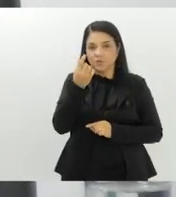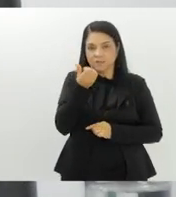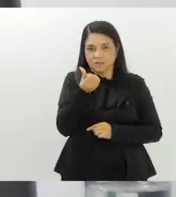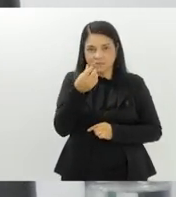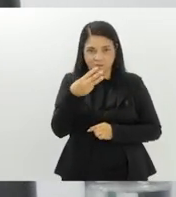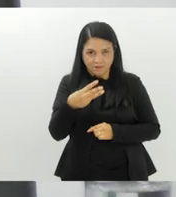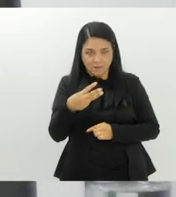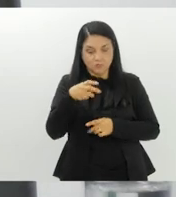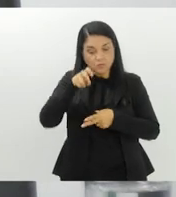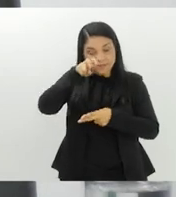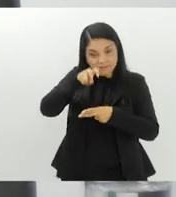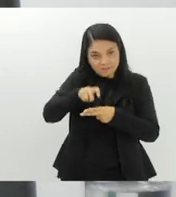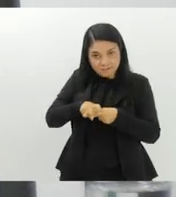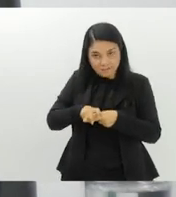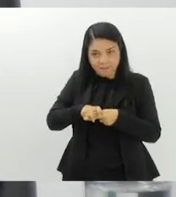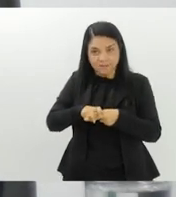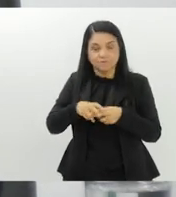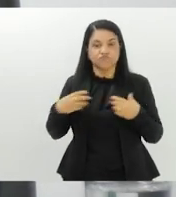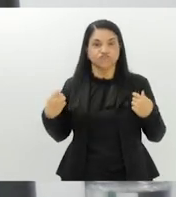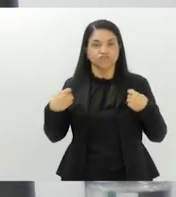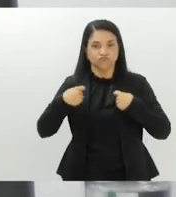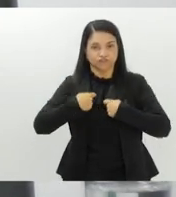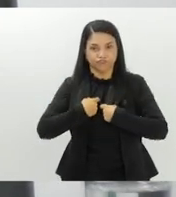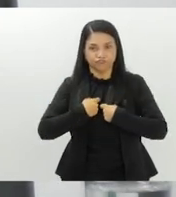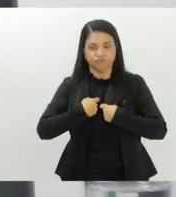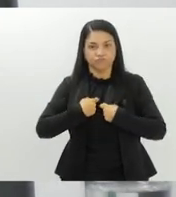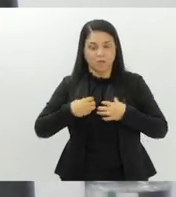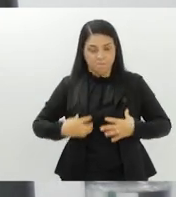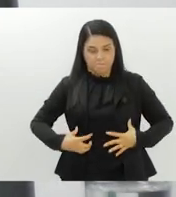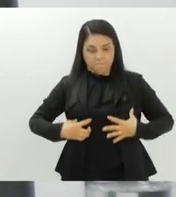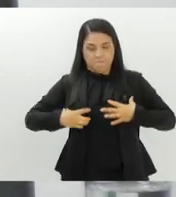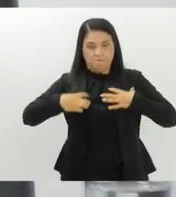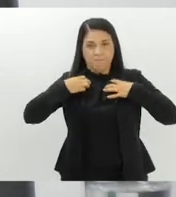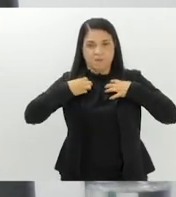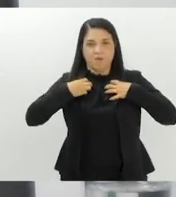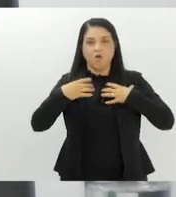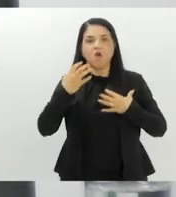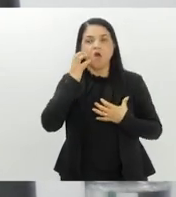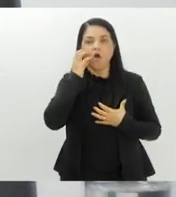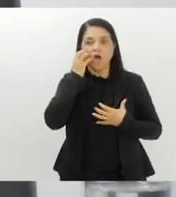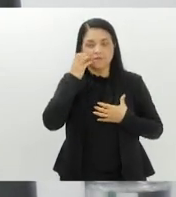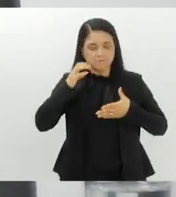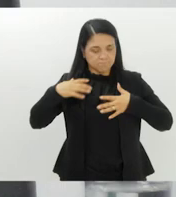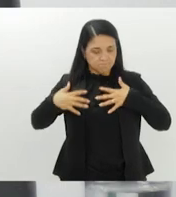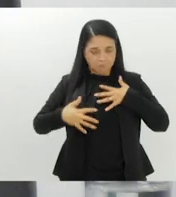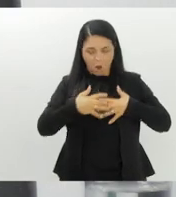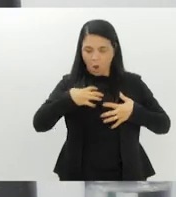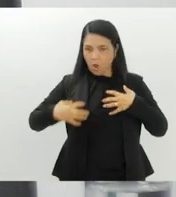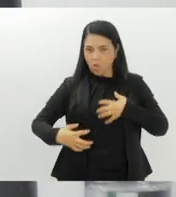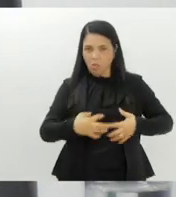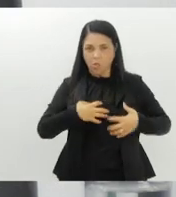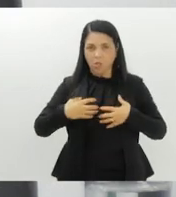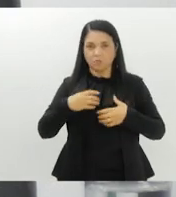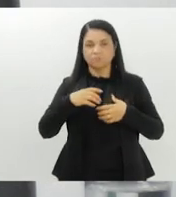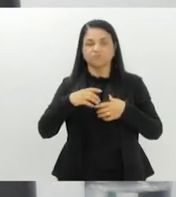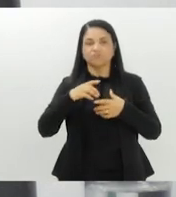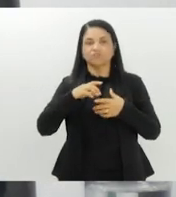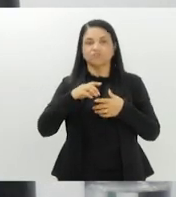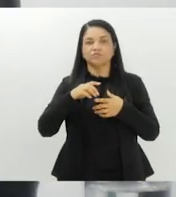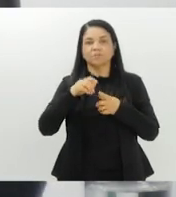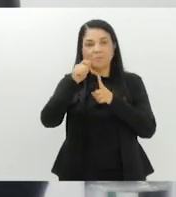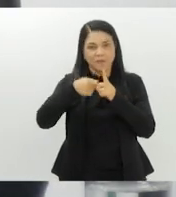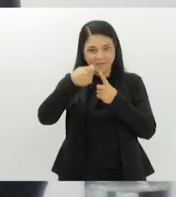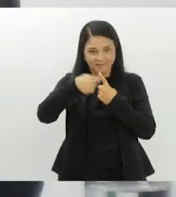estou sentada, eu visto um macacão rosa com estampas de banana e